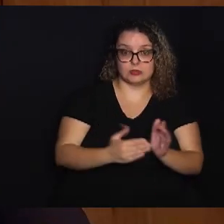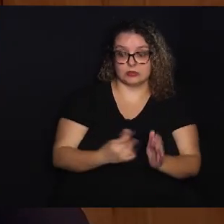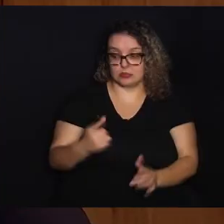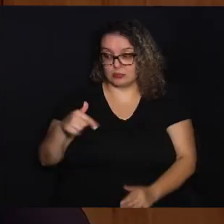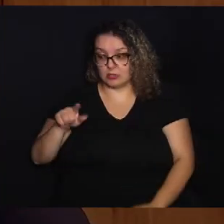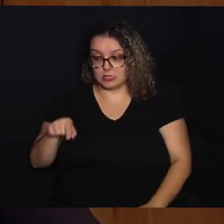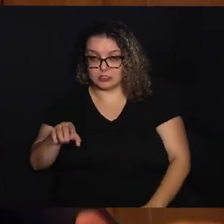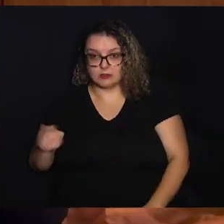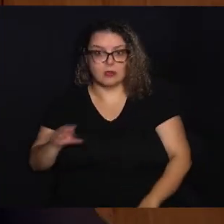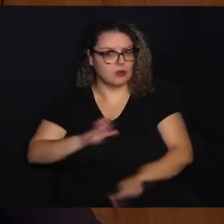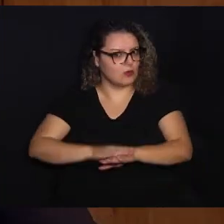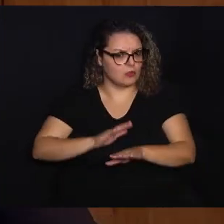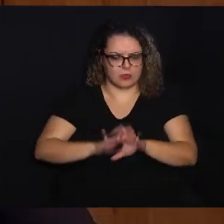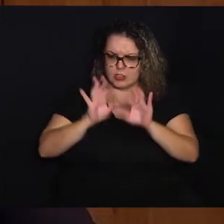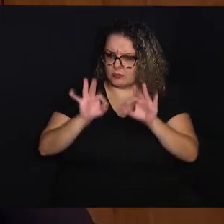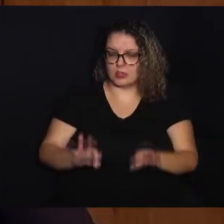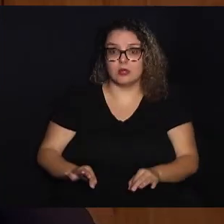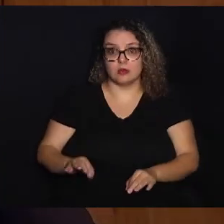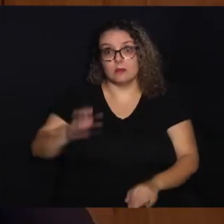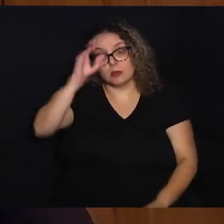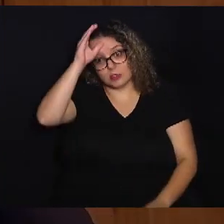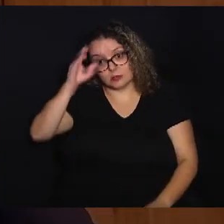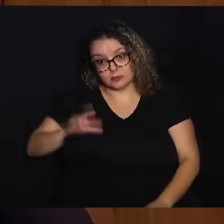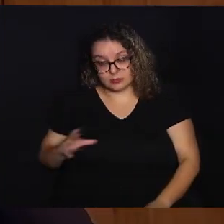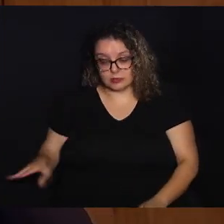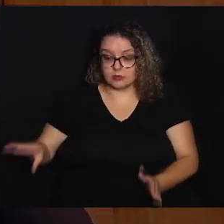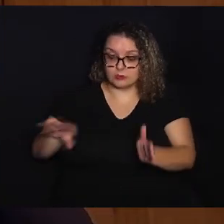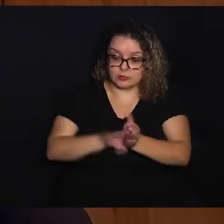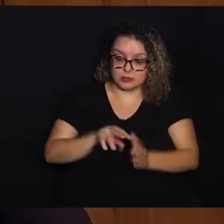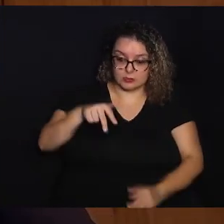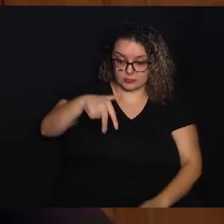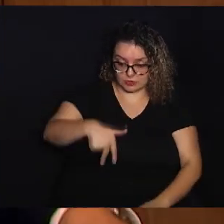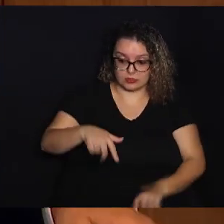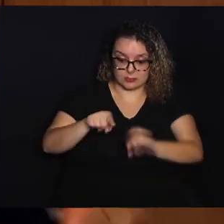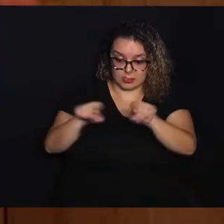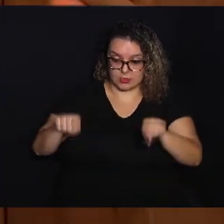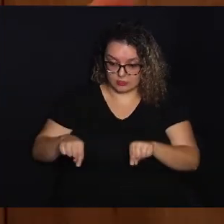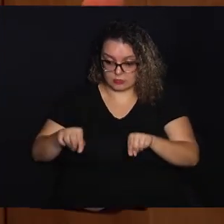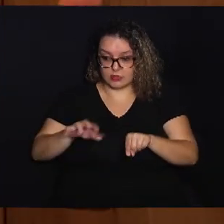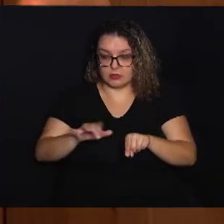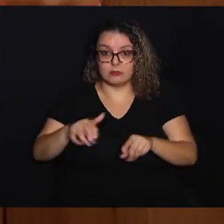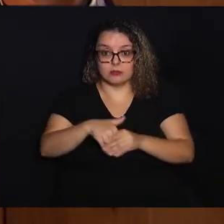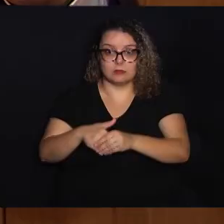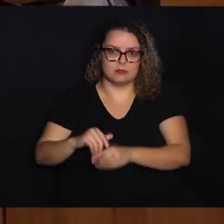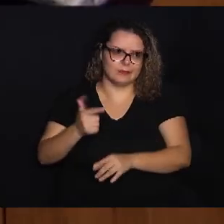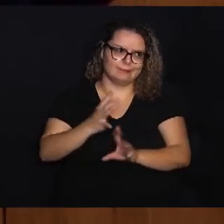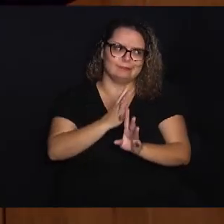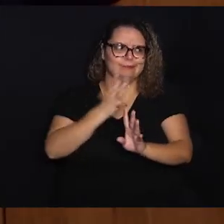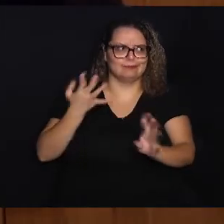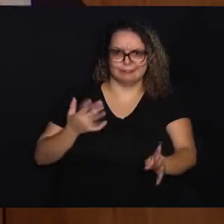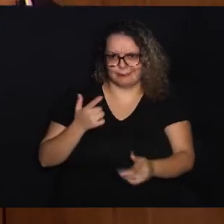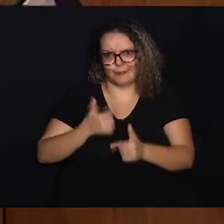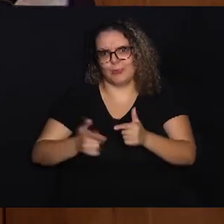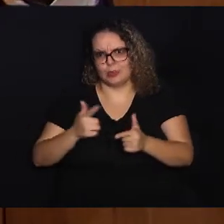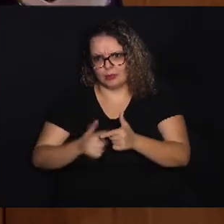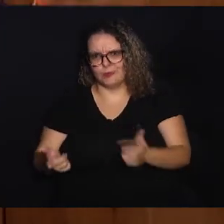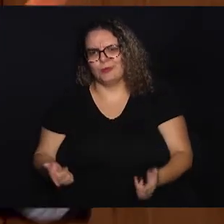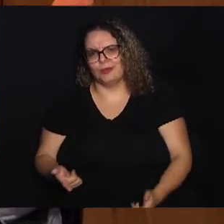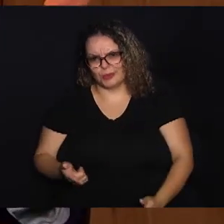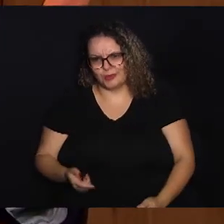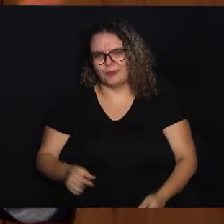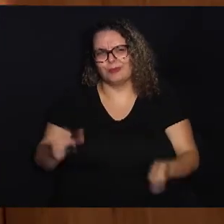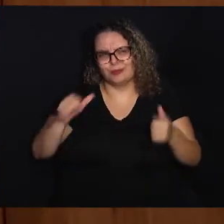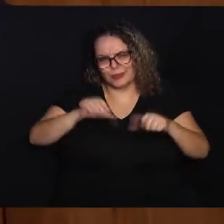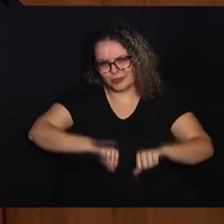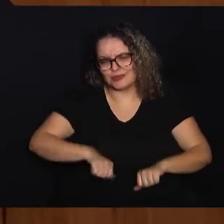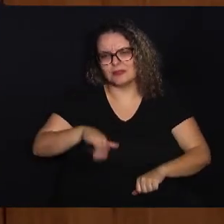estar funcionando para o eleitor chegar e votar, inclusive para não ter filhas, para não dar um ônus a mais para o